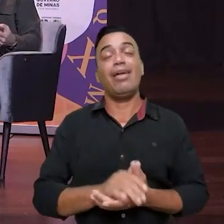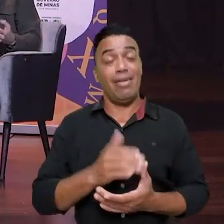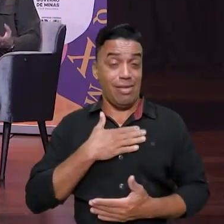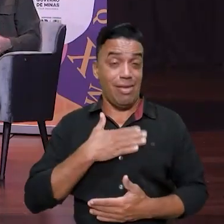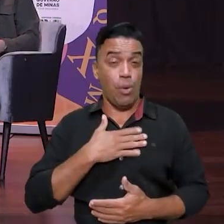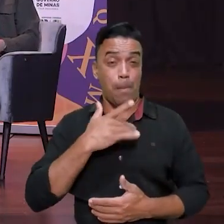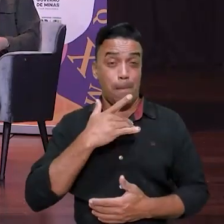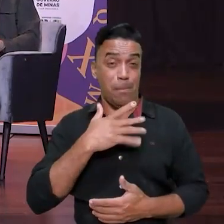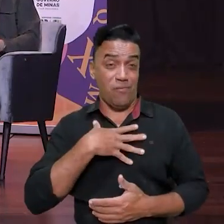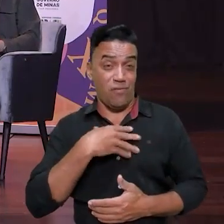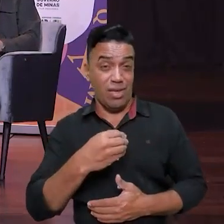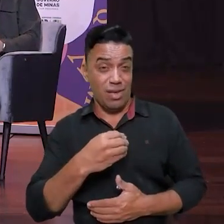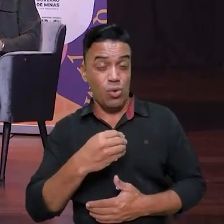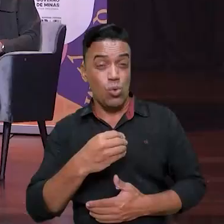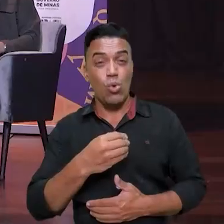de menino e de menina.